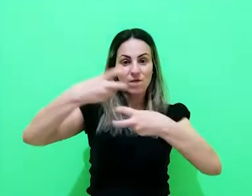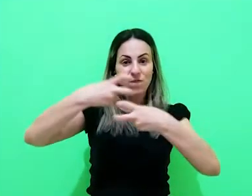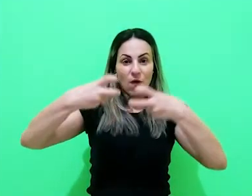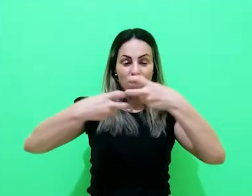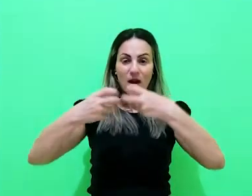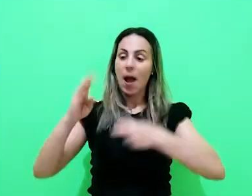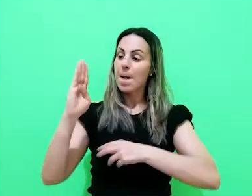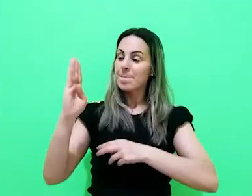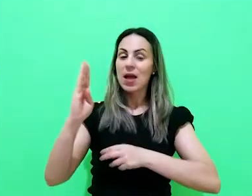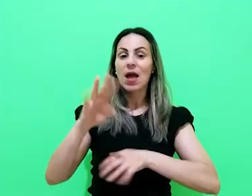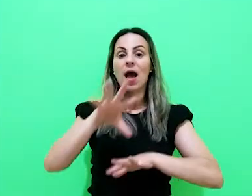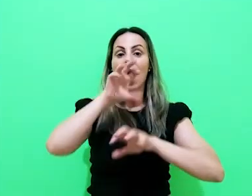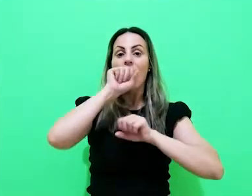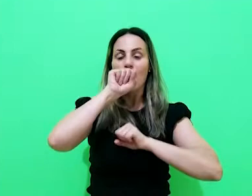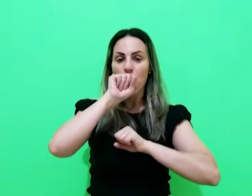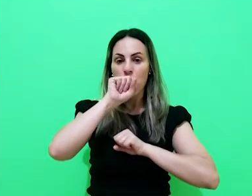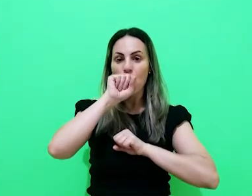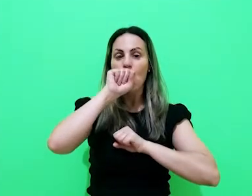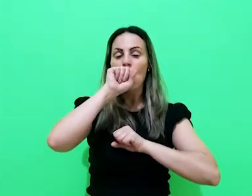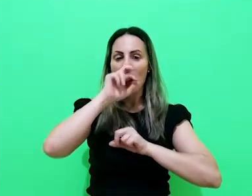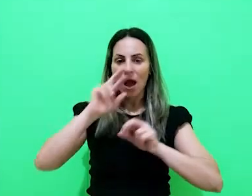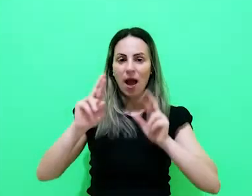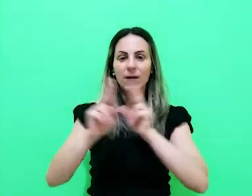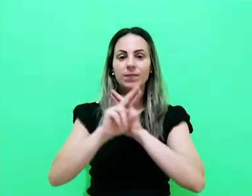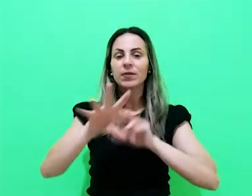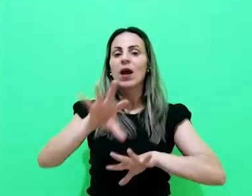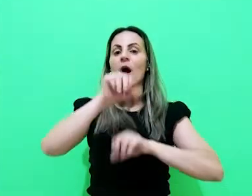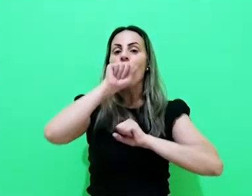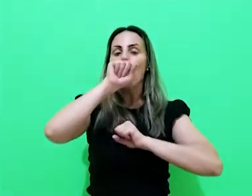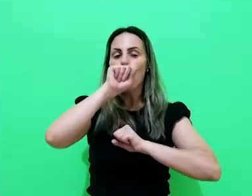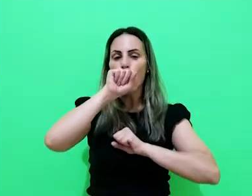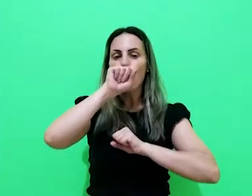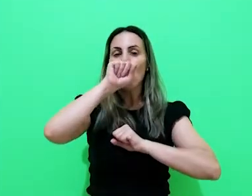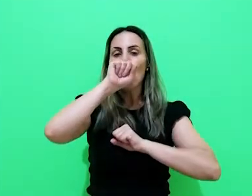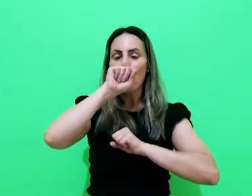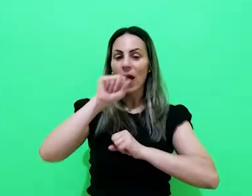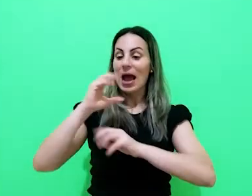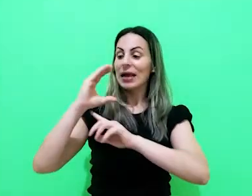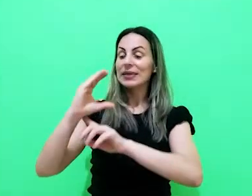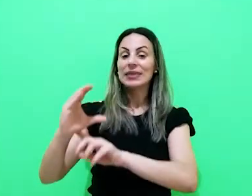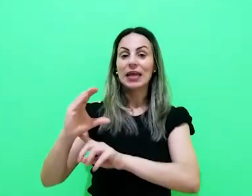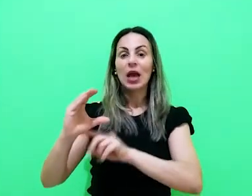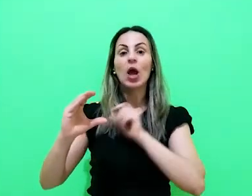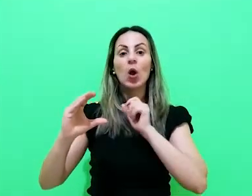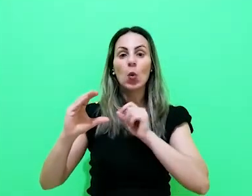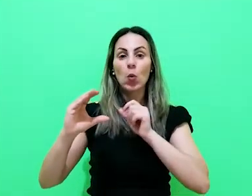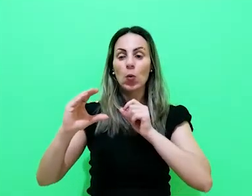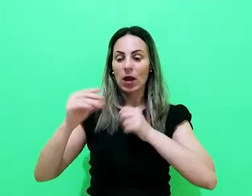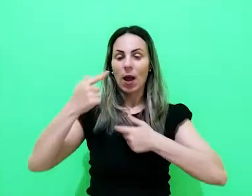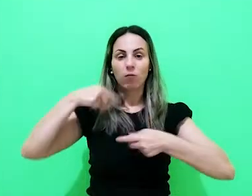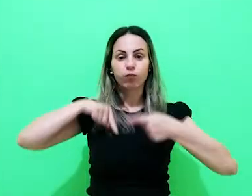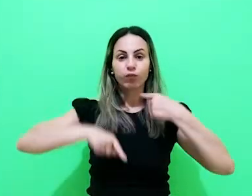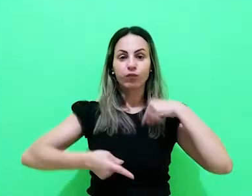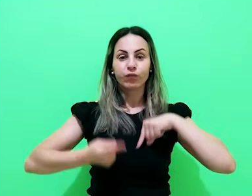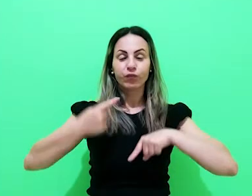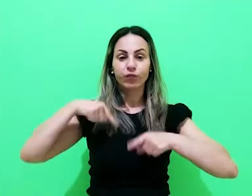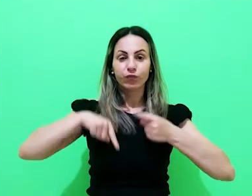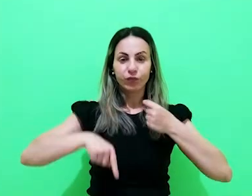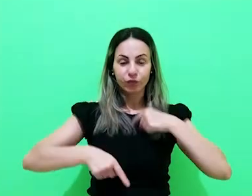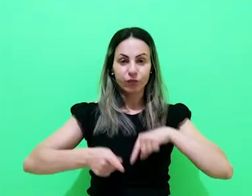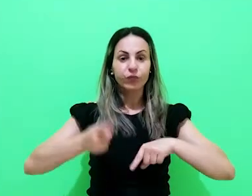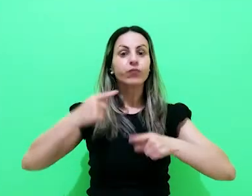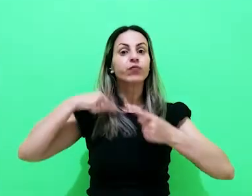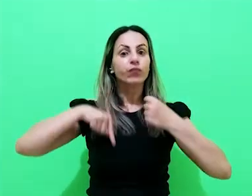é a respiração, relacionada à ventilação e oxigenação, o C é a circulação,